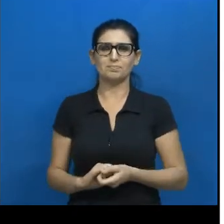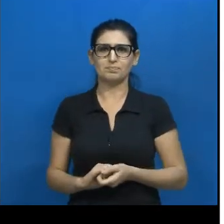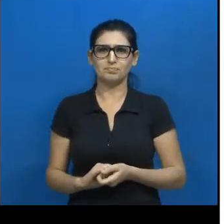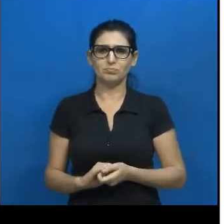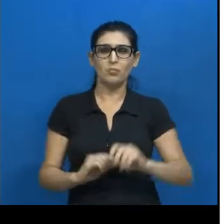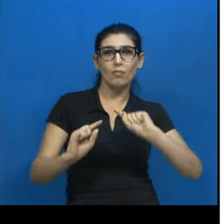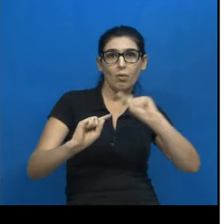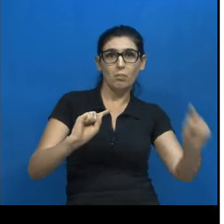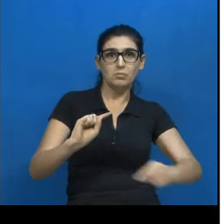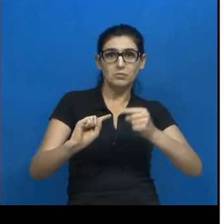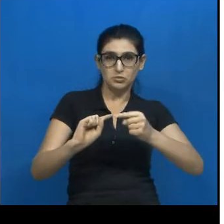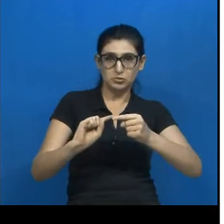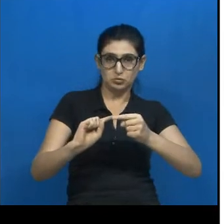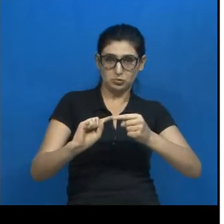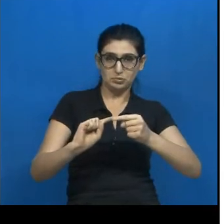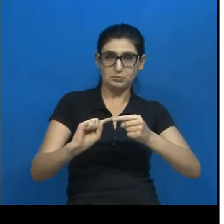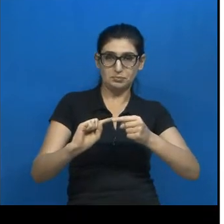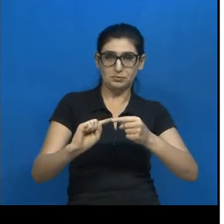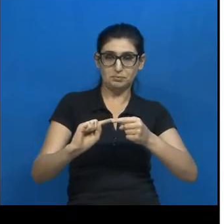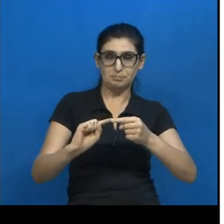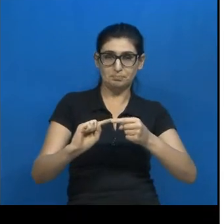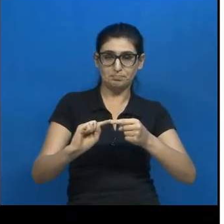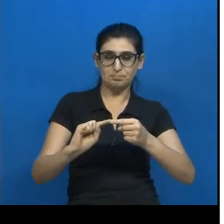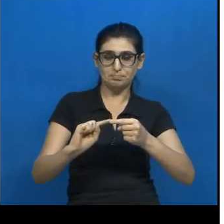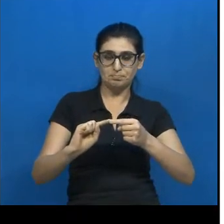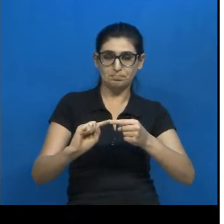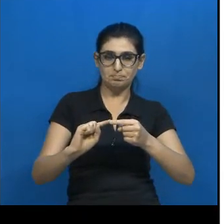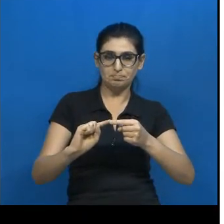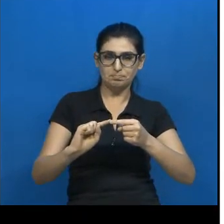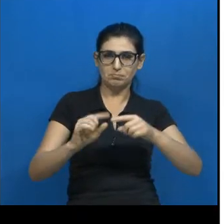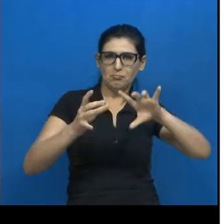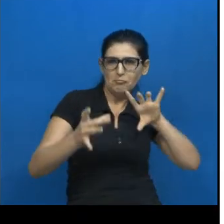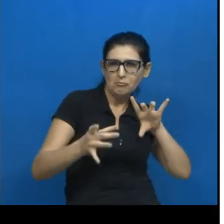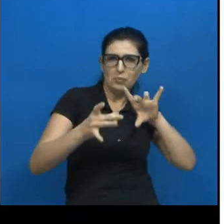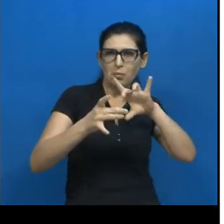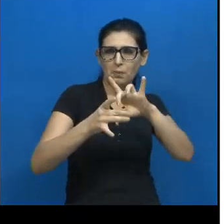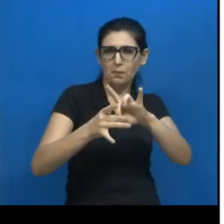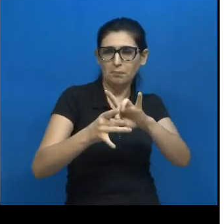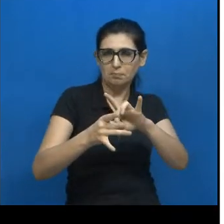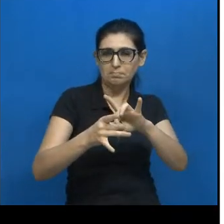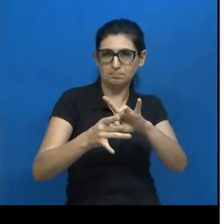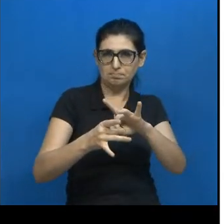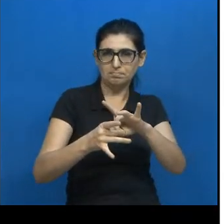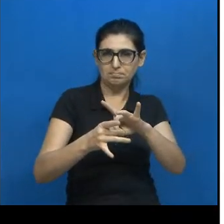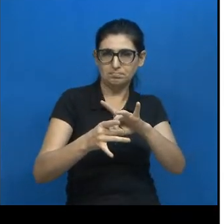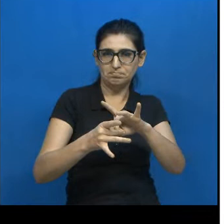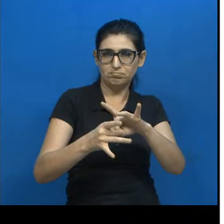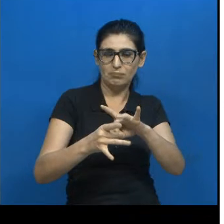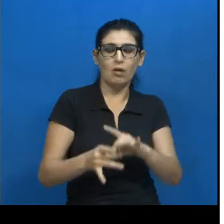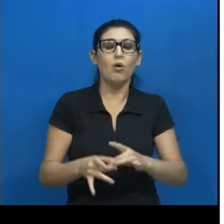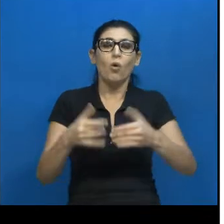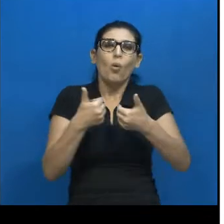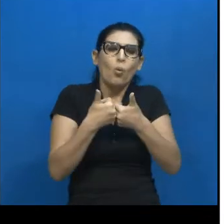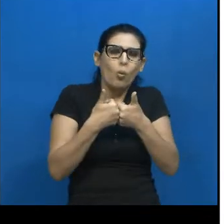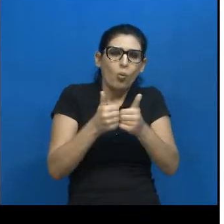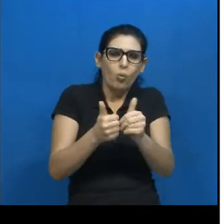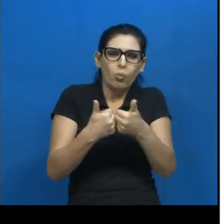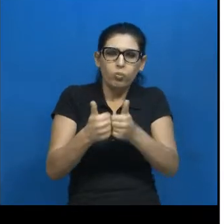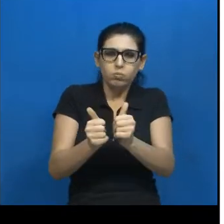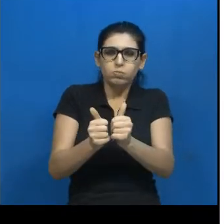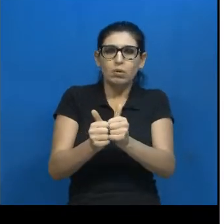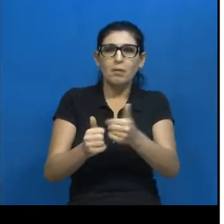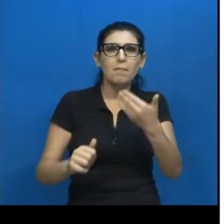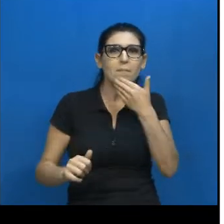O objetivo maior é unificar algumas linhas de ônibus